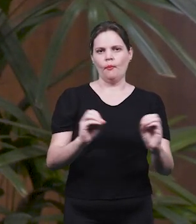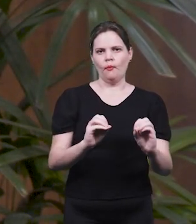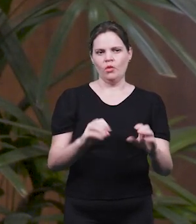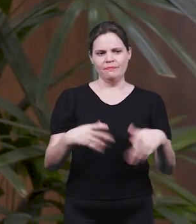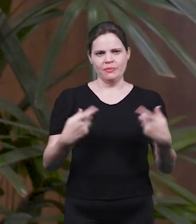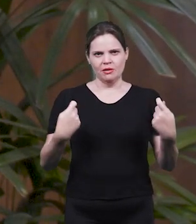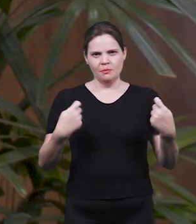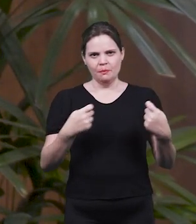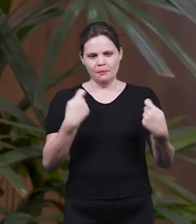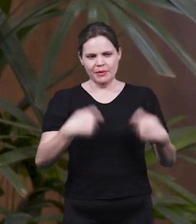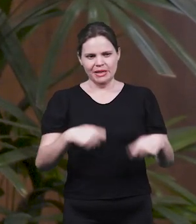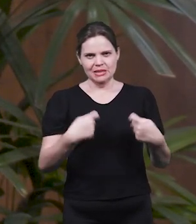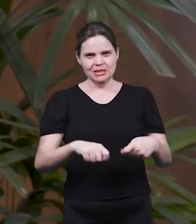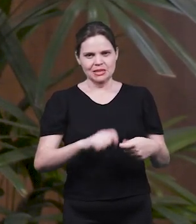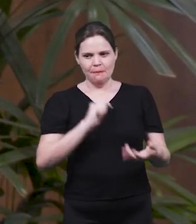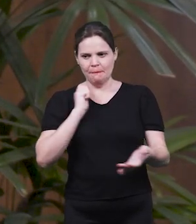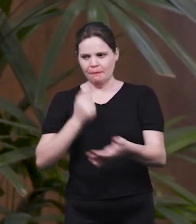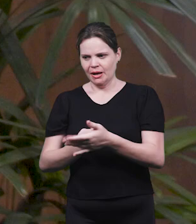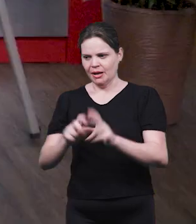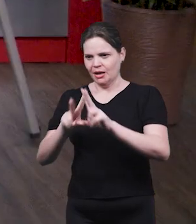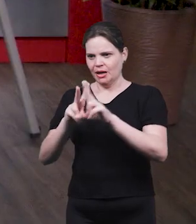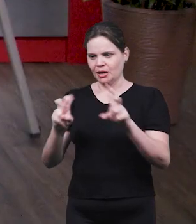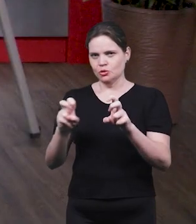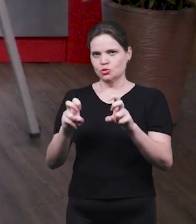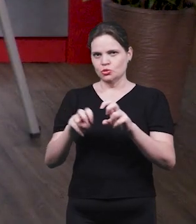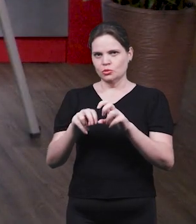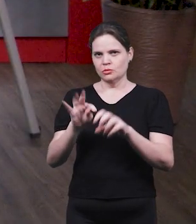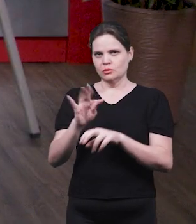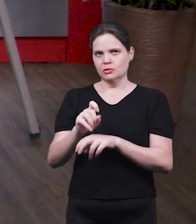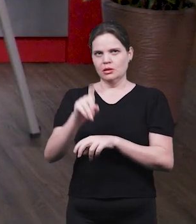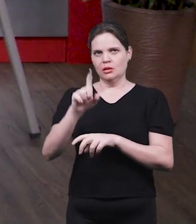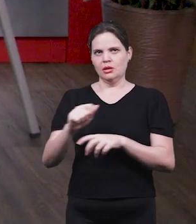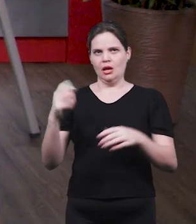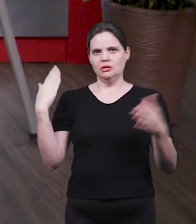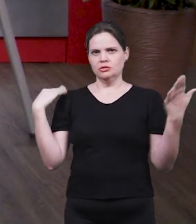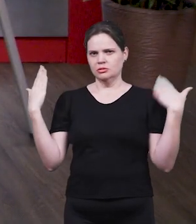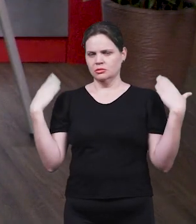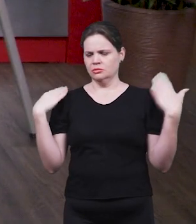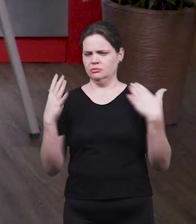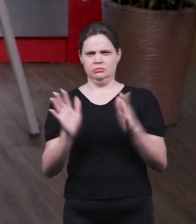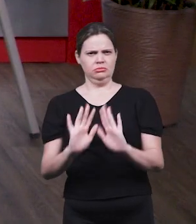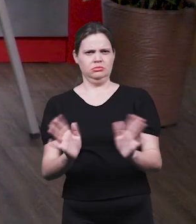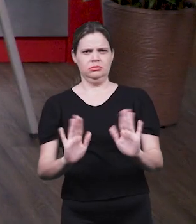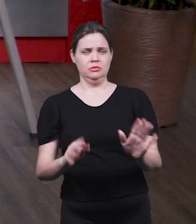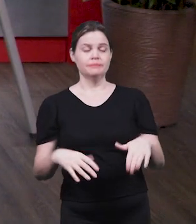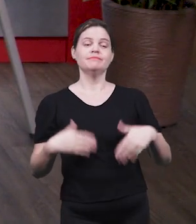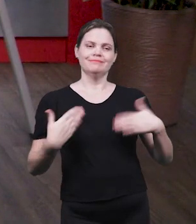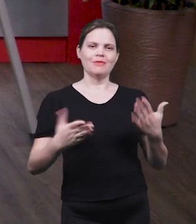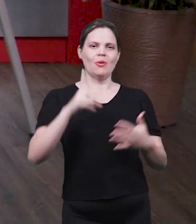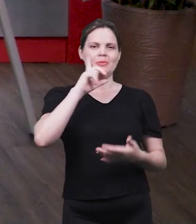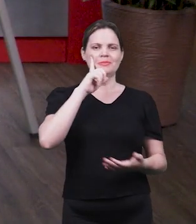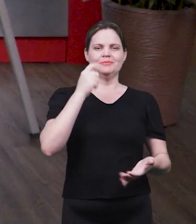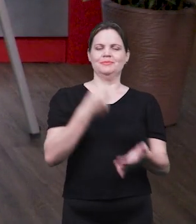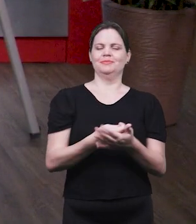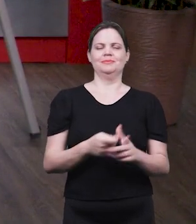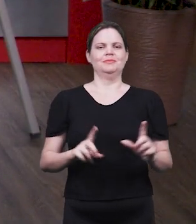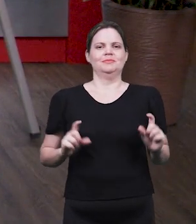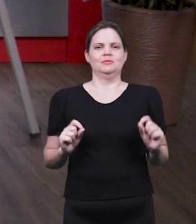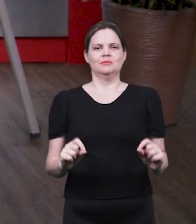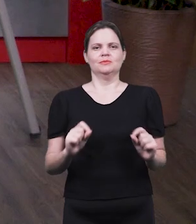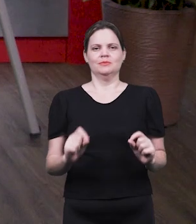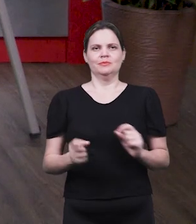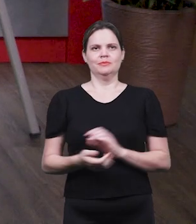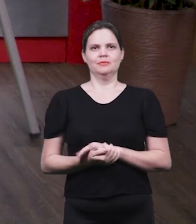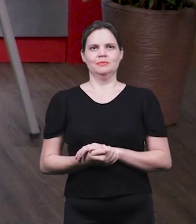a taxa de ocupação sobre aquele imóvel. Eu conheço essa decisão, Duda. Essa decisão,